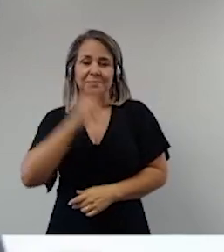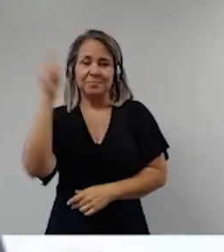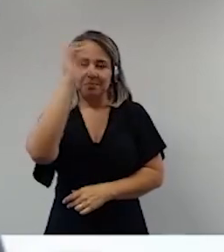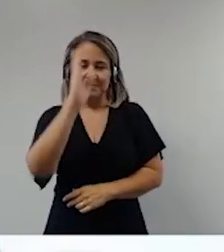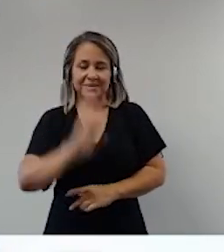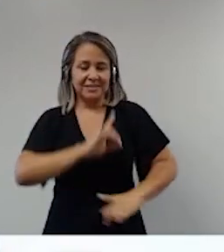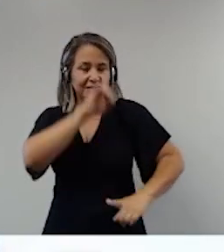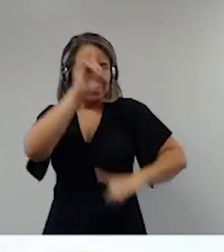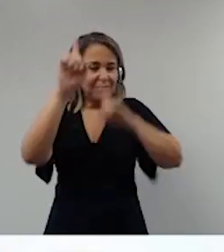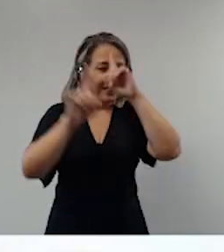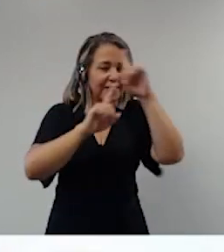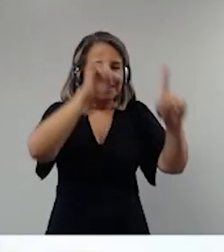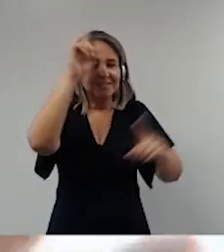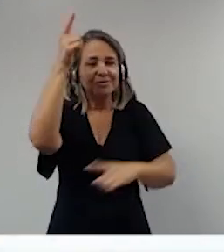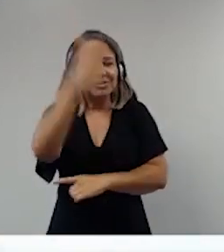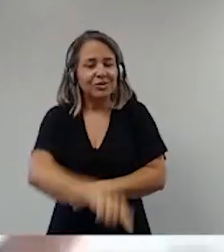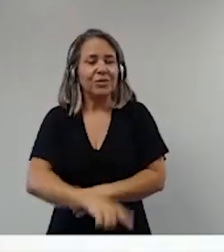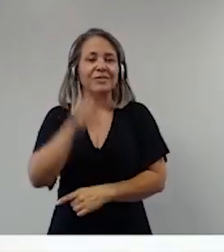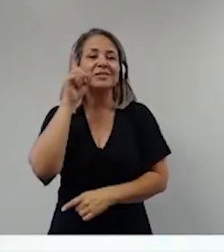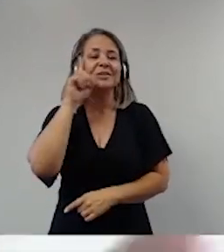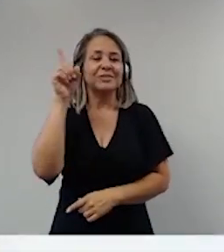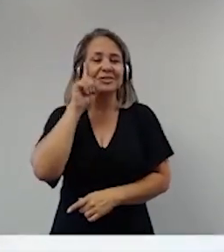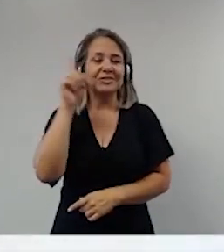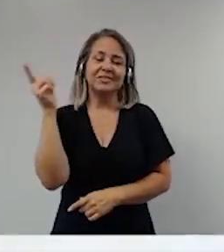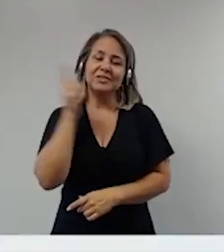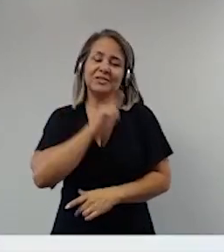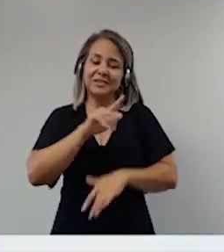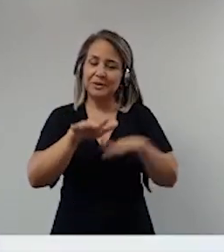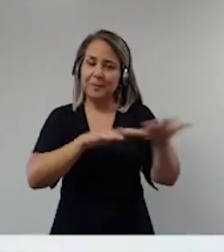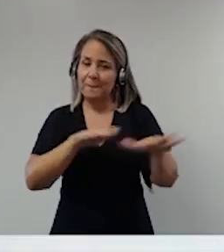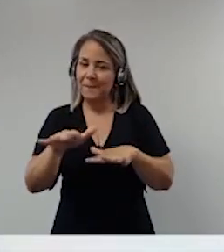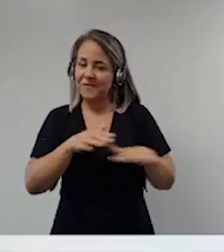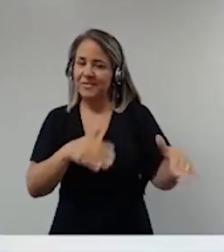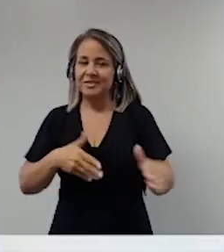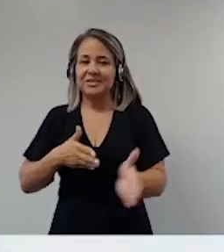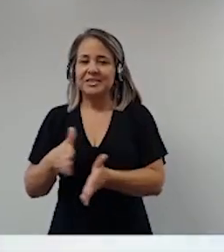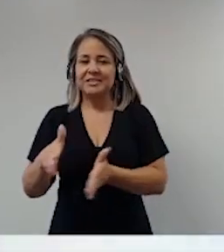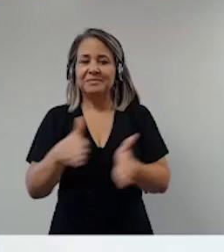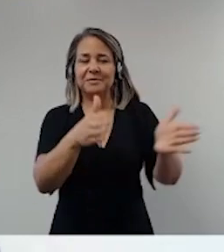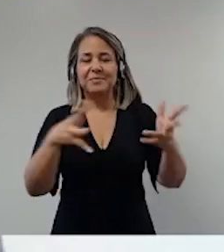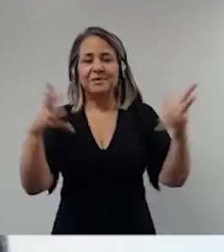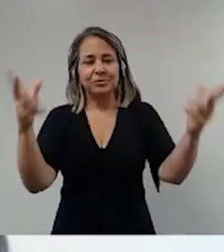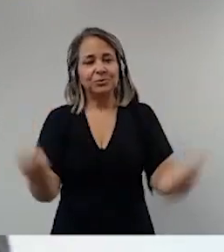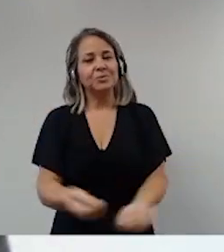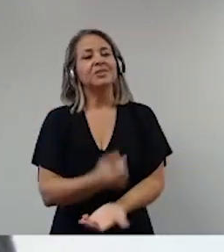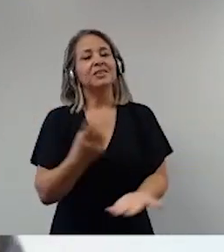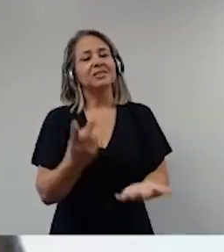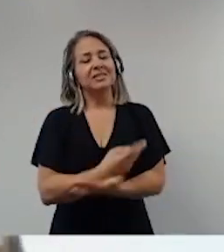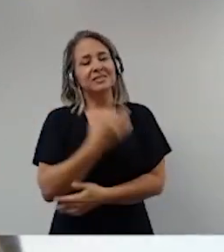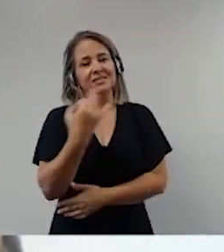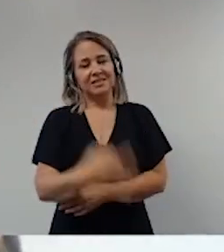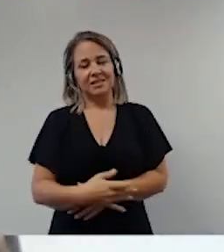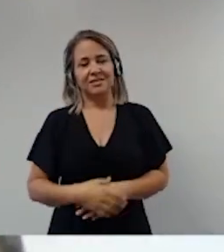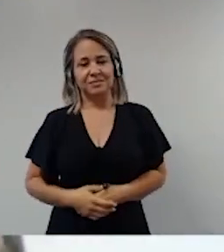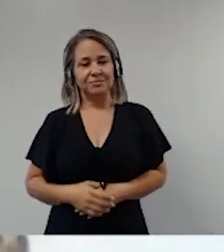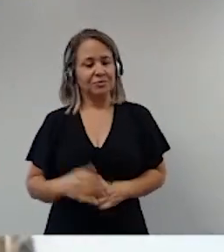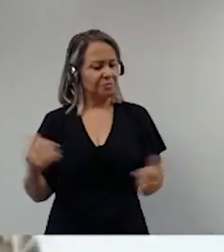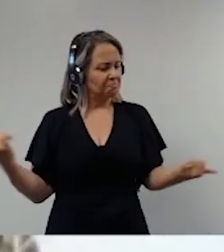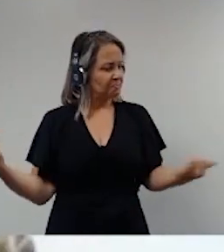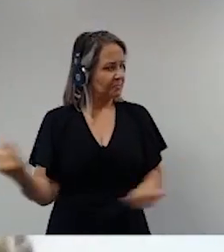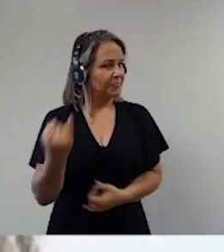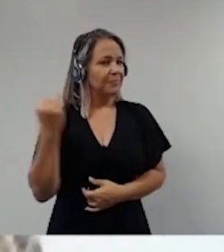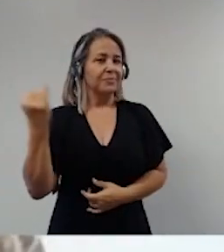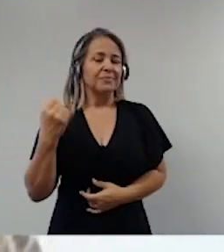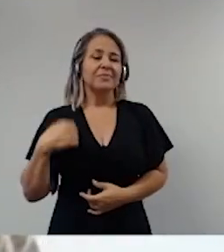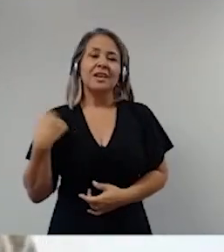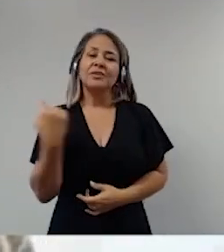cada dia e sempre conseguindo, né, mover o caminho para que tudo dê certo. Foi sensacional, a gente